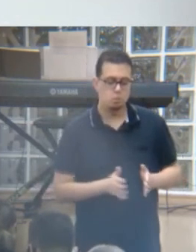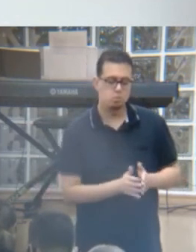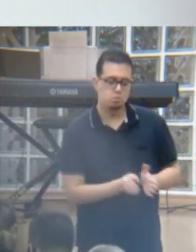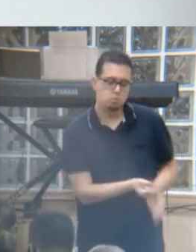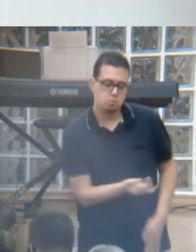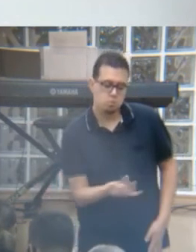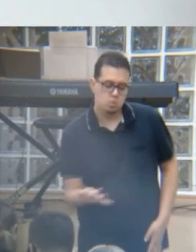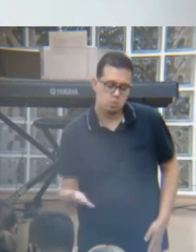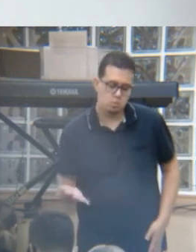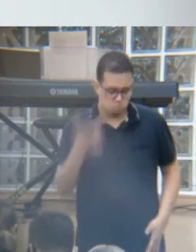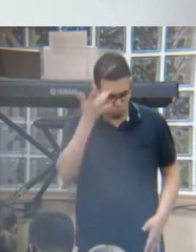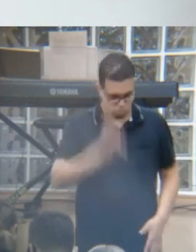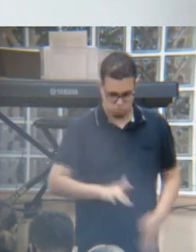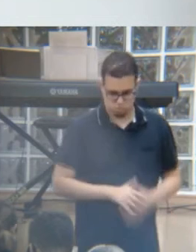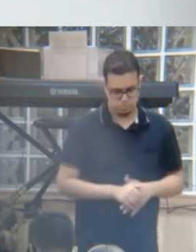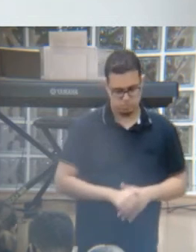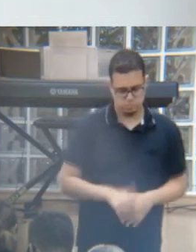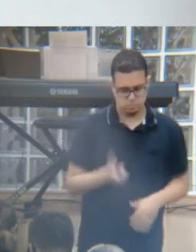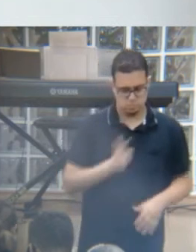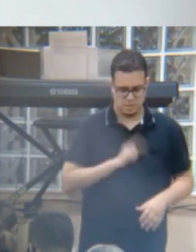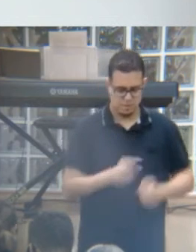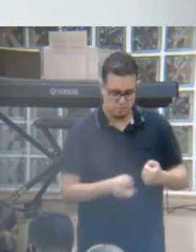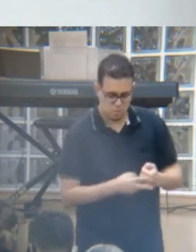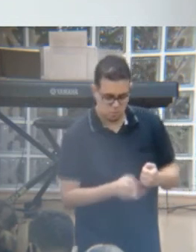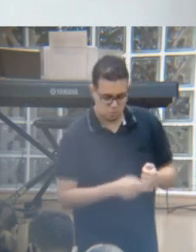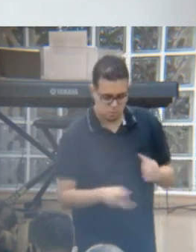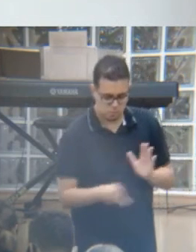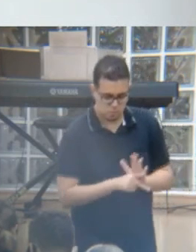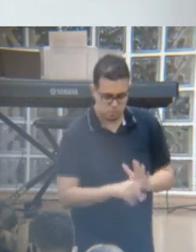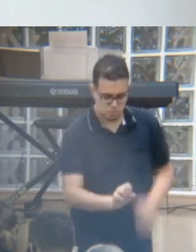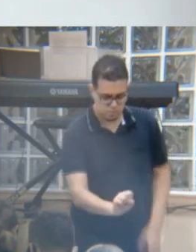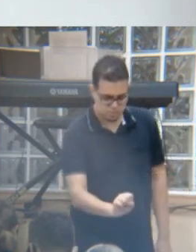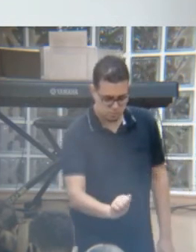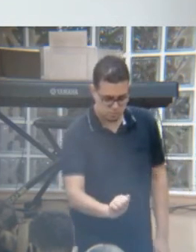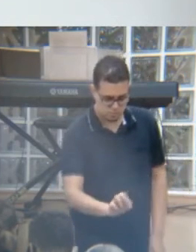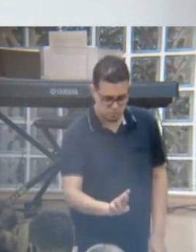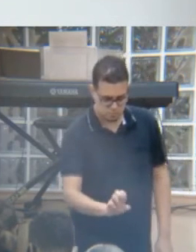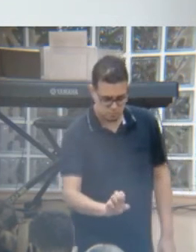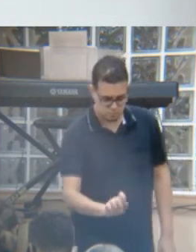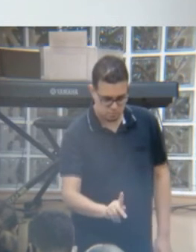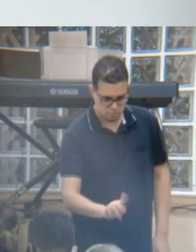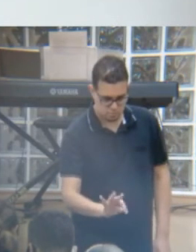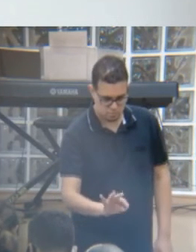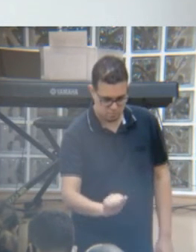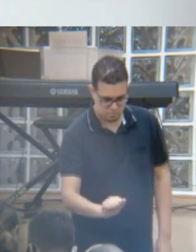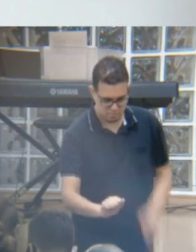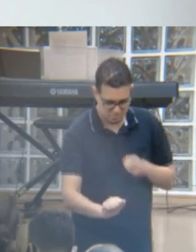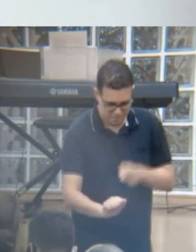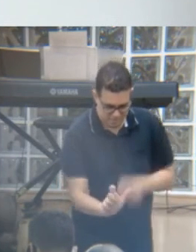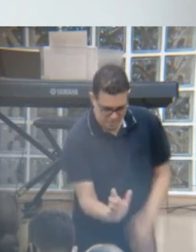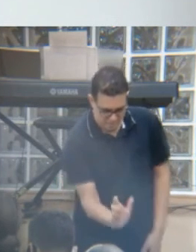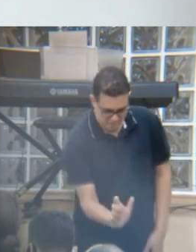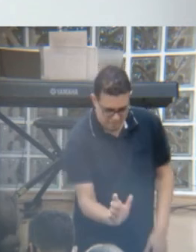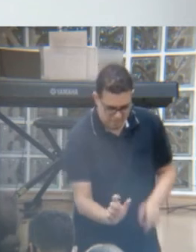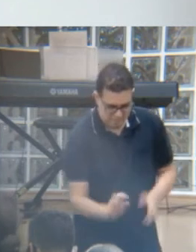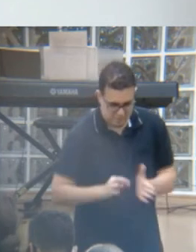O significado da palavra Sarepta é fornalha. Vou te mandar para a fornalha agora, Elias. Meu Deus, o que é